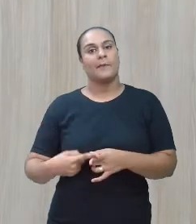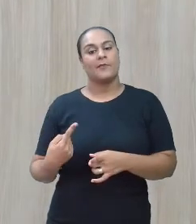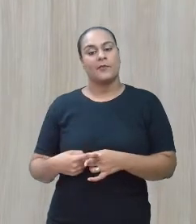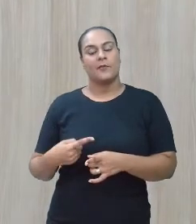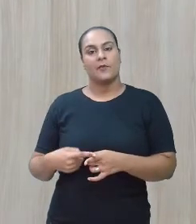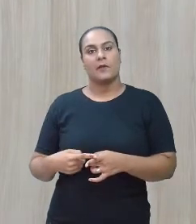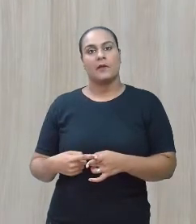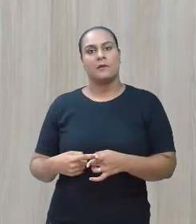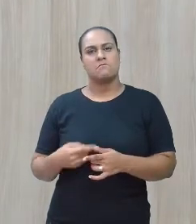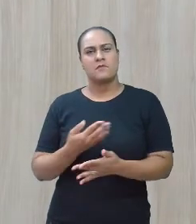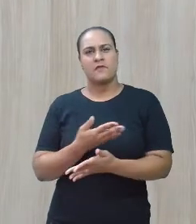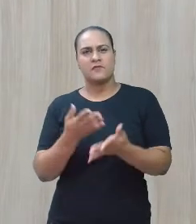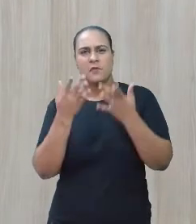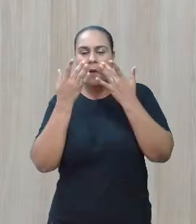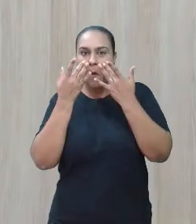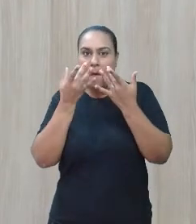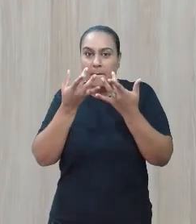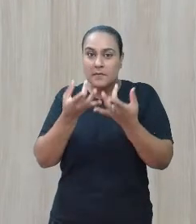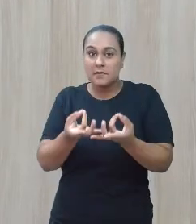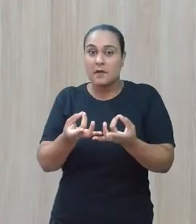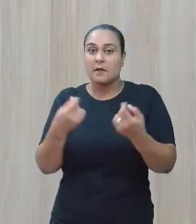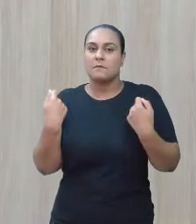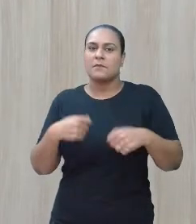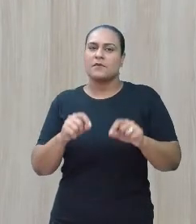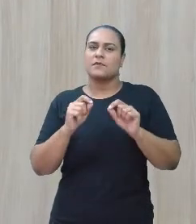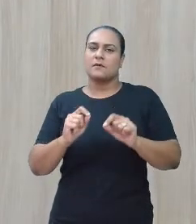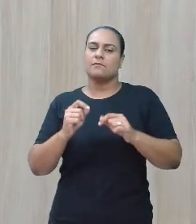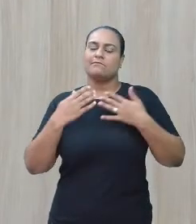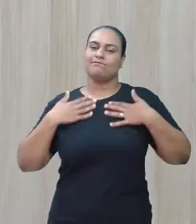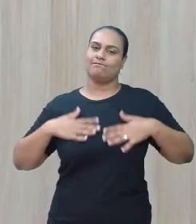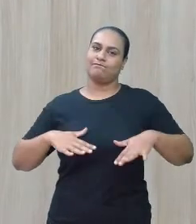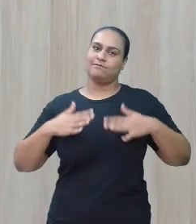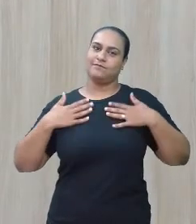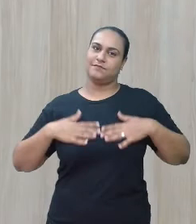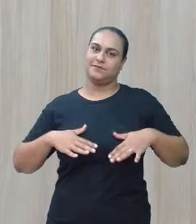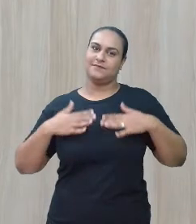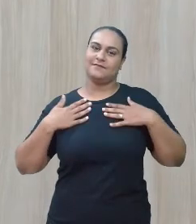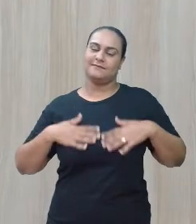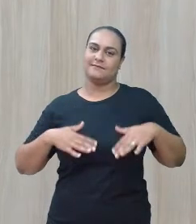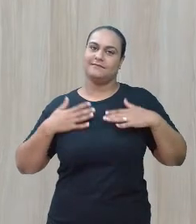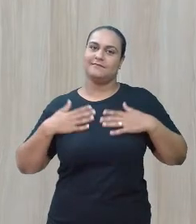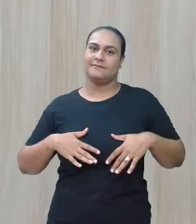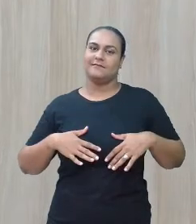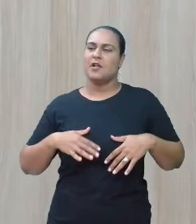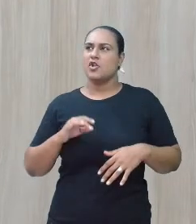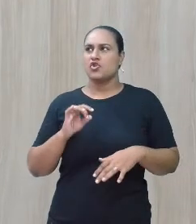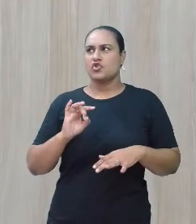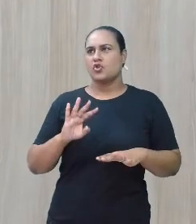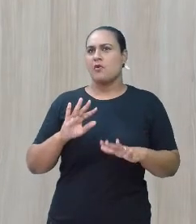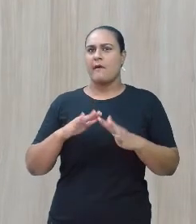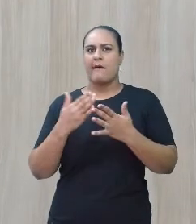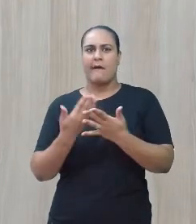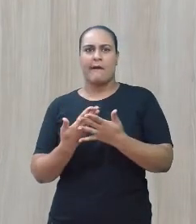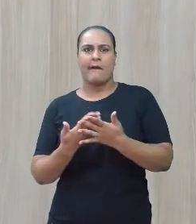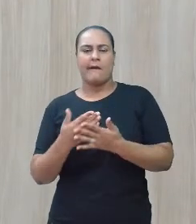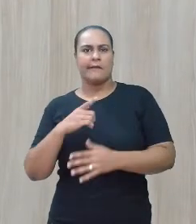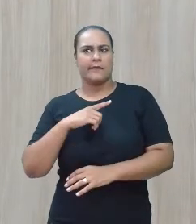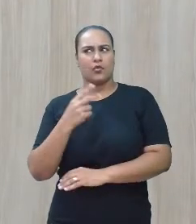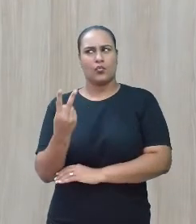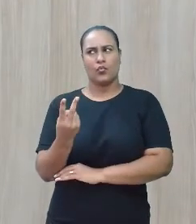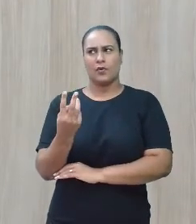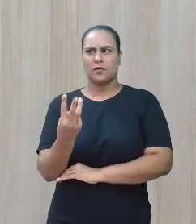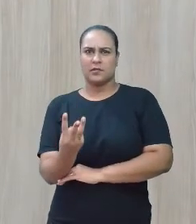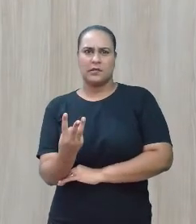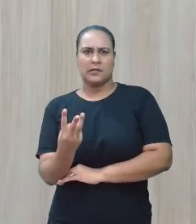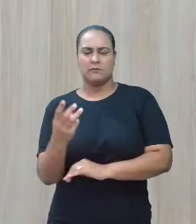boa concentração é necessário tranquilidade, não é? Nem sempre em nossa casa tem 2, 3 televisões.